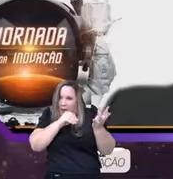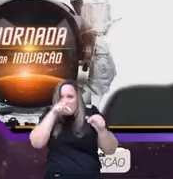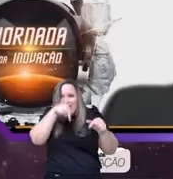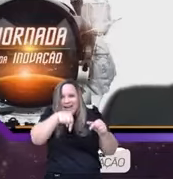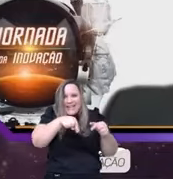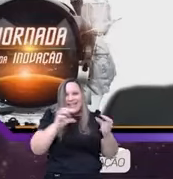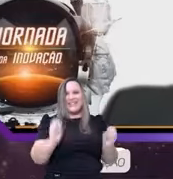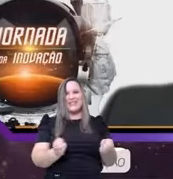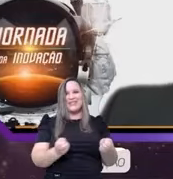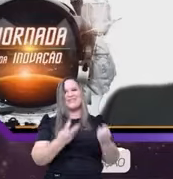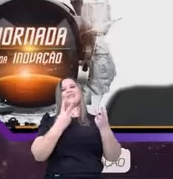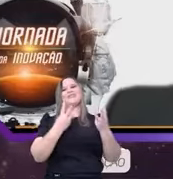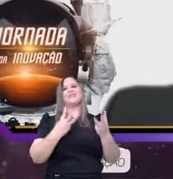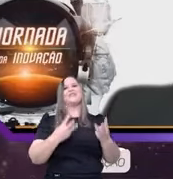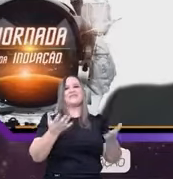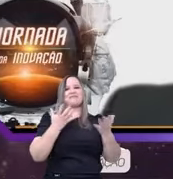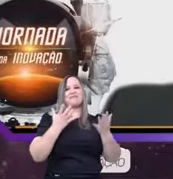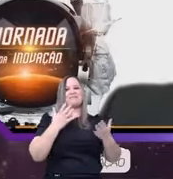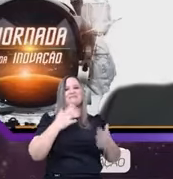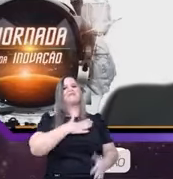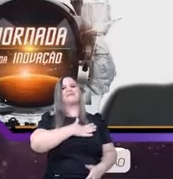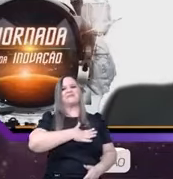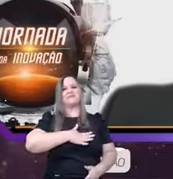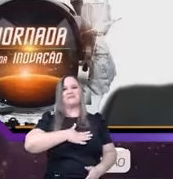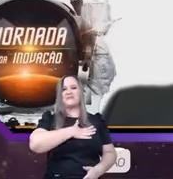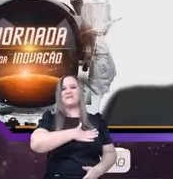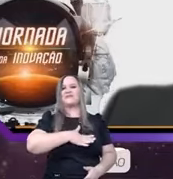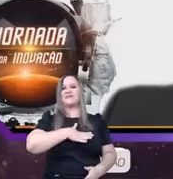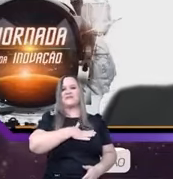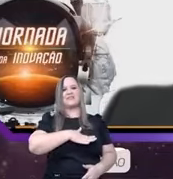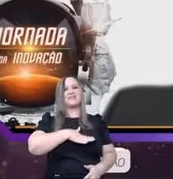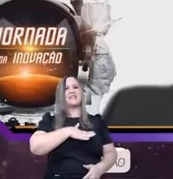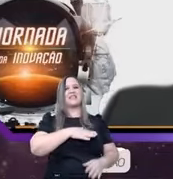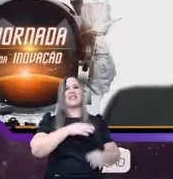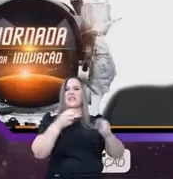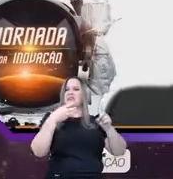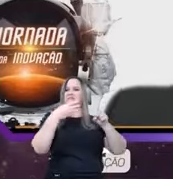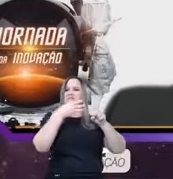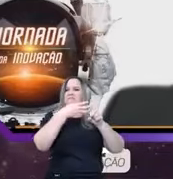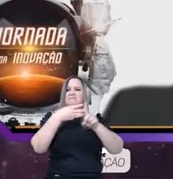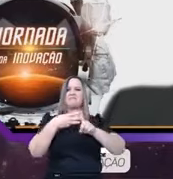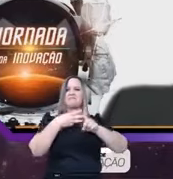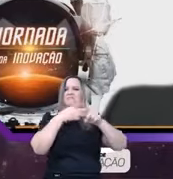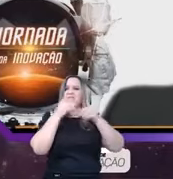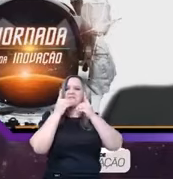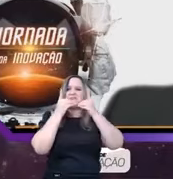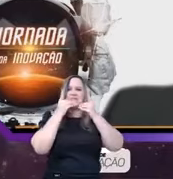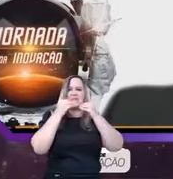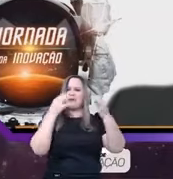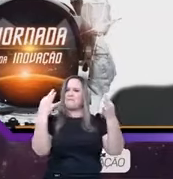Eu adorei a ideia, adorei o formato, a discussão é perfeito.